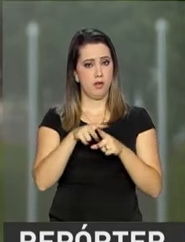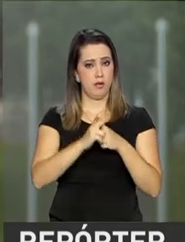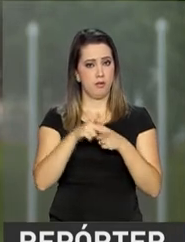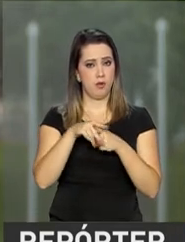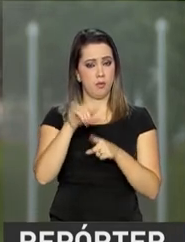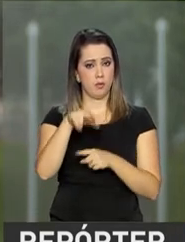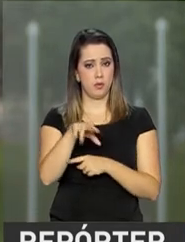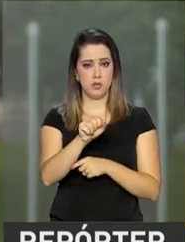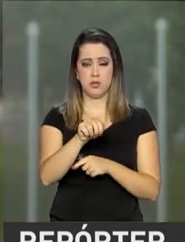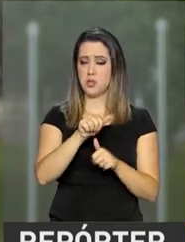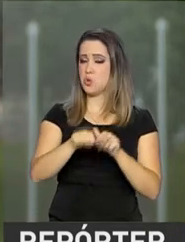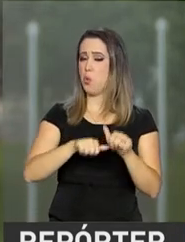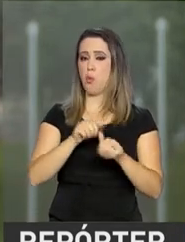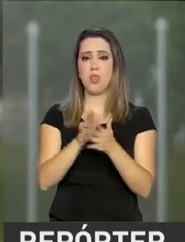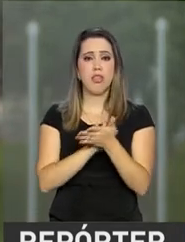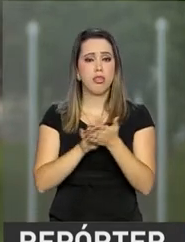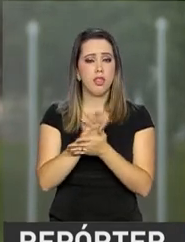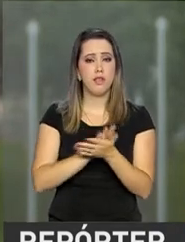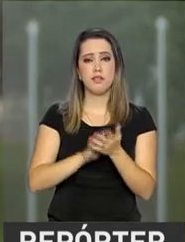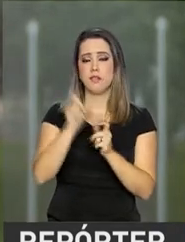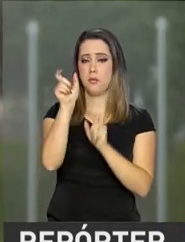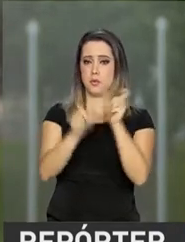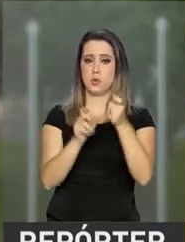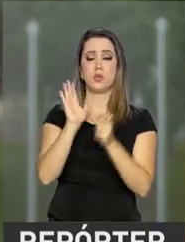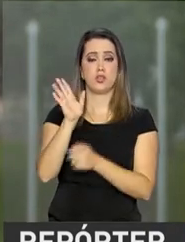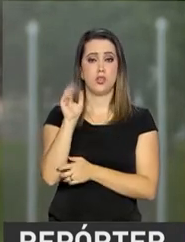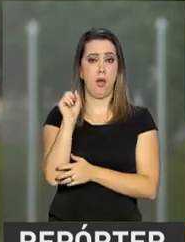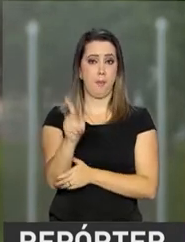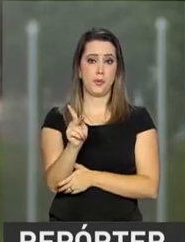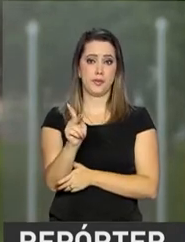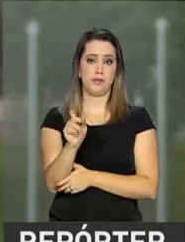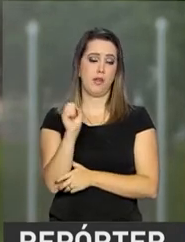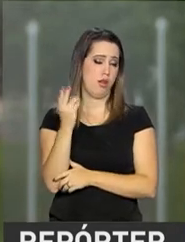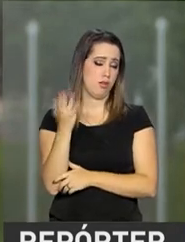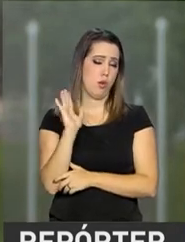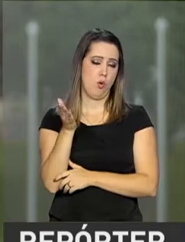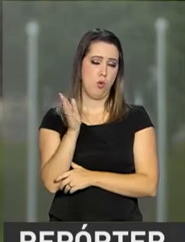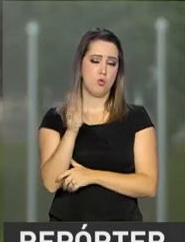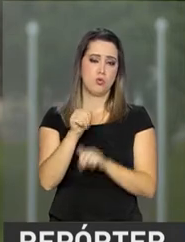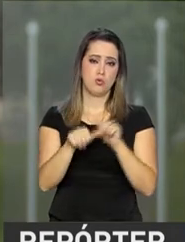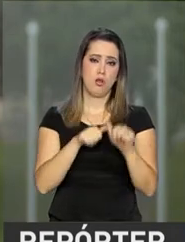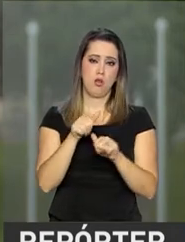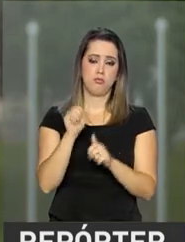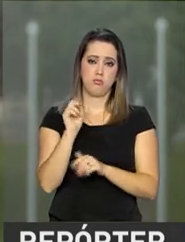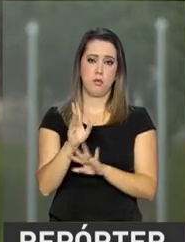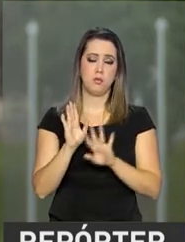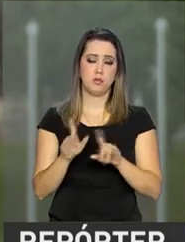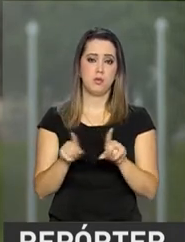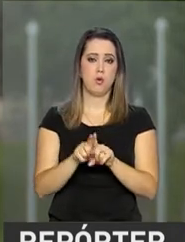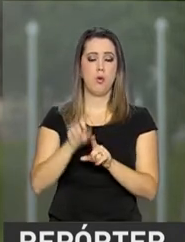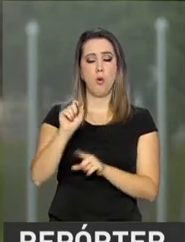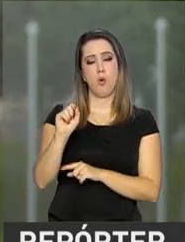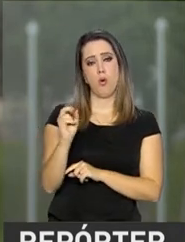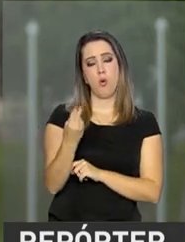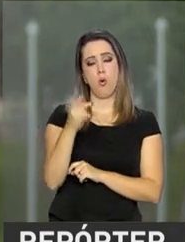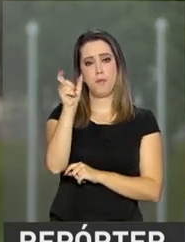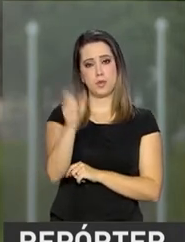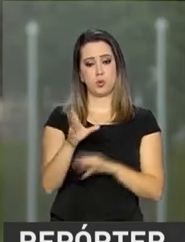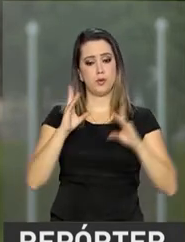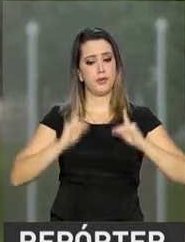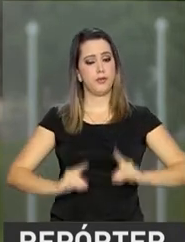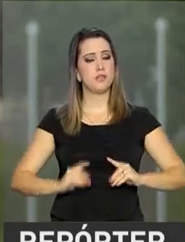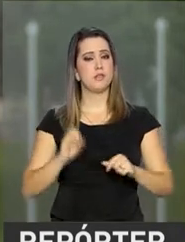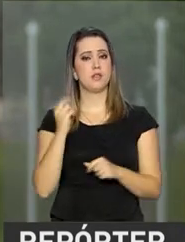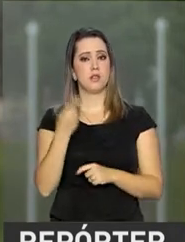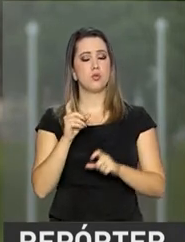aposentado ou já pode se aposentar também não muda pra quem já recebe o benefício por ser deficiente ou